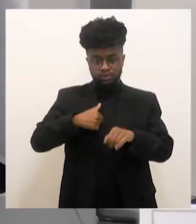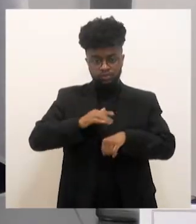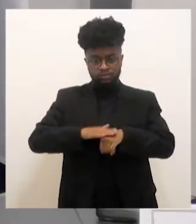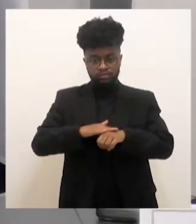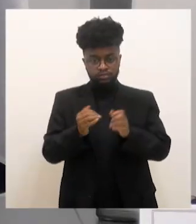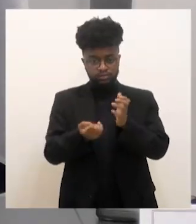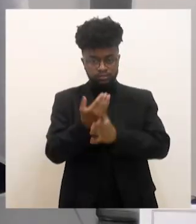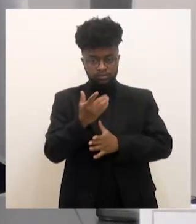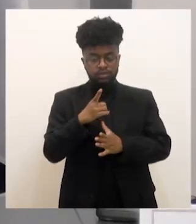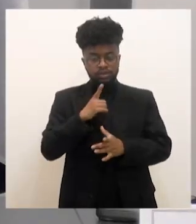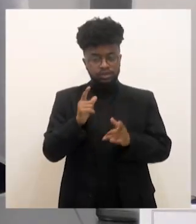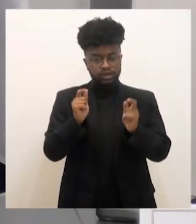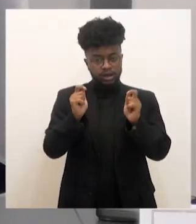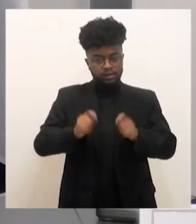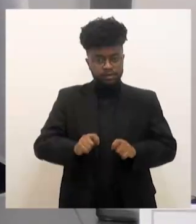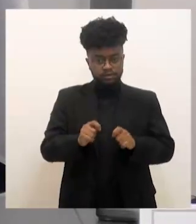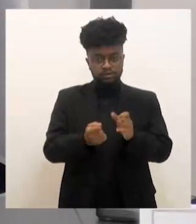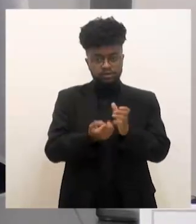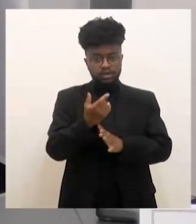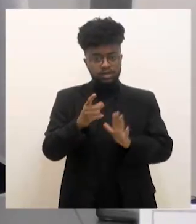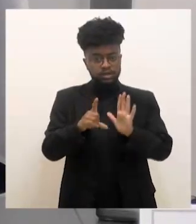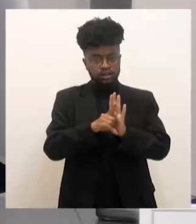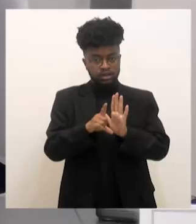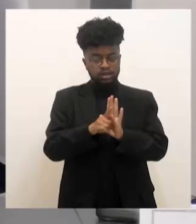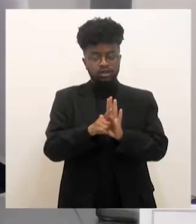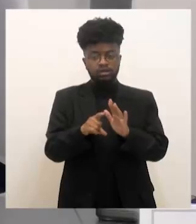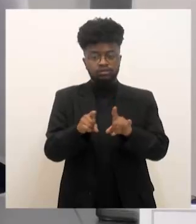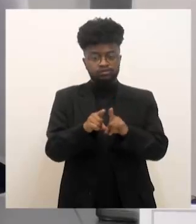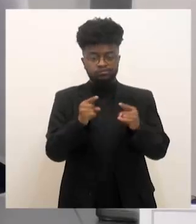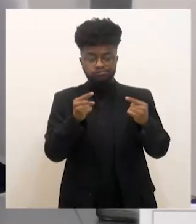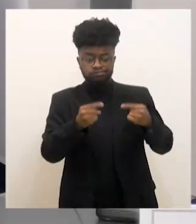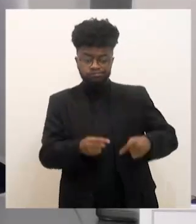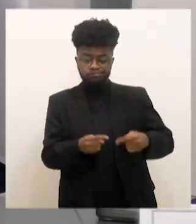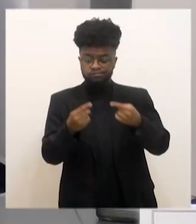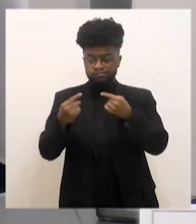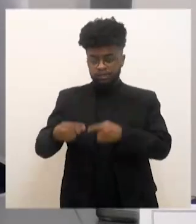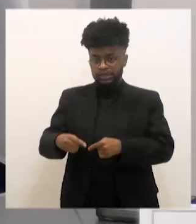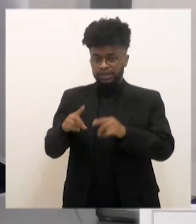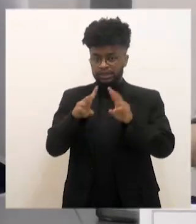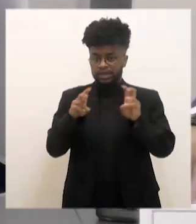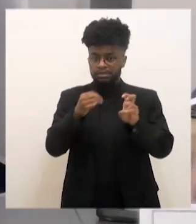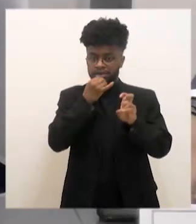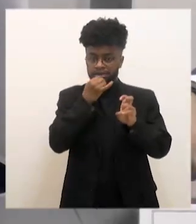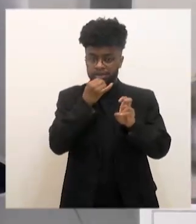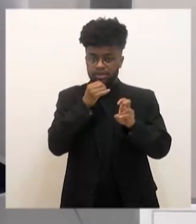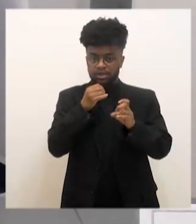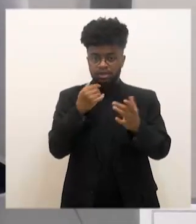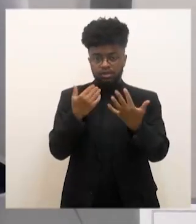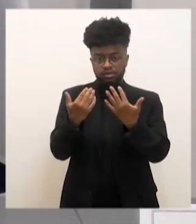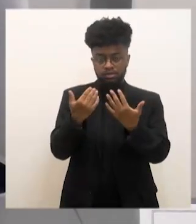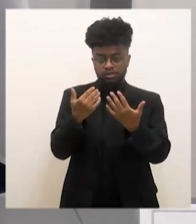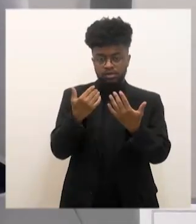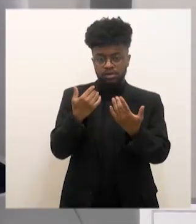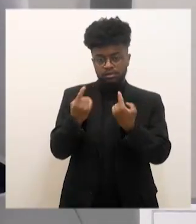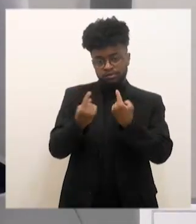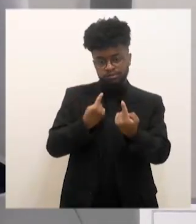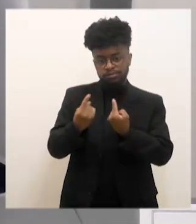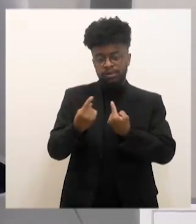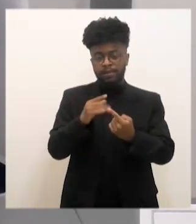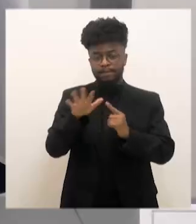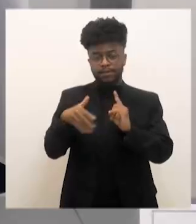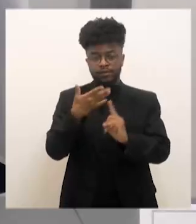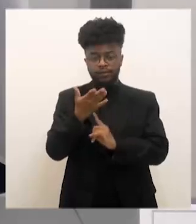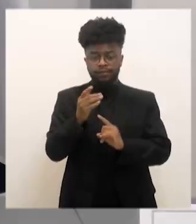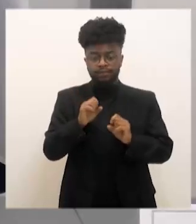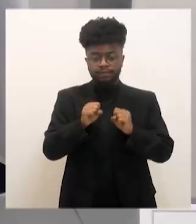a nossa capacidade de legislar, ainda que de forma concorrente, sobre temas como trânsito, meio ambiente, defesa do consumidor,